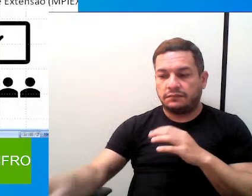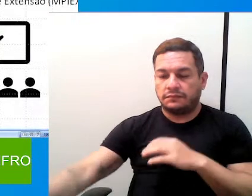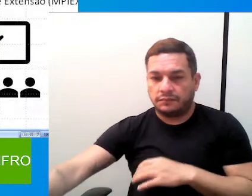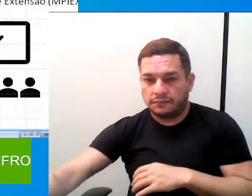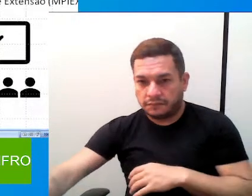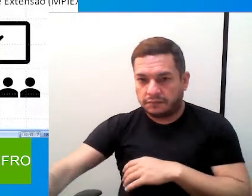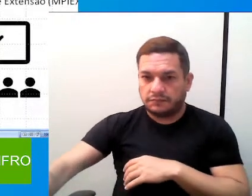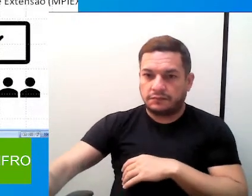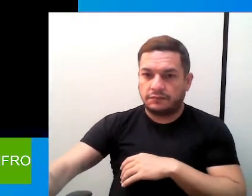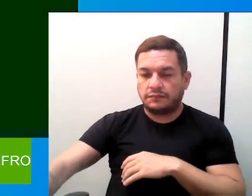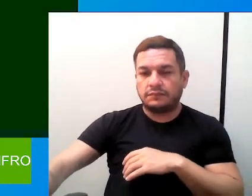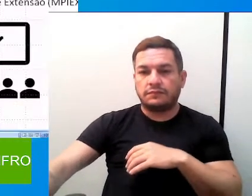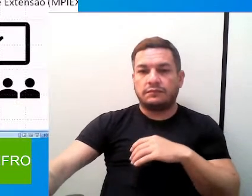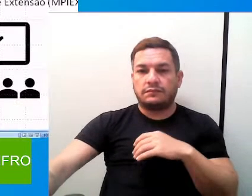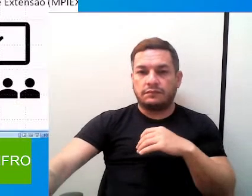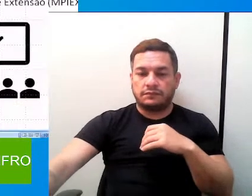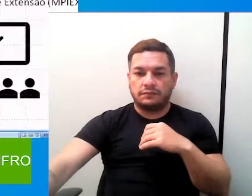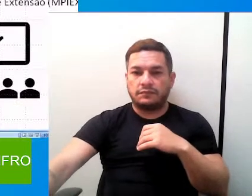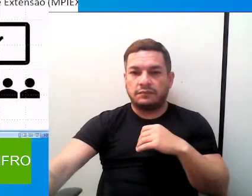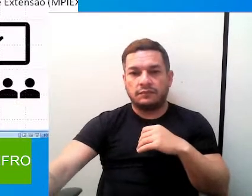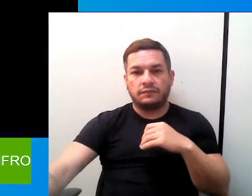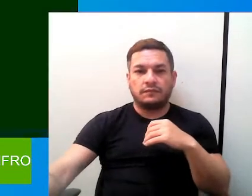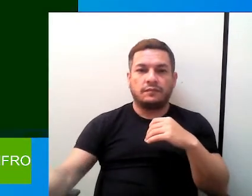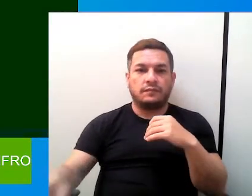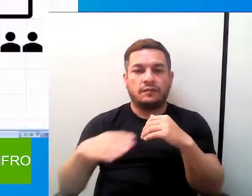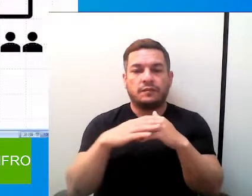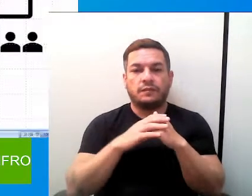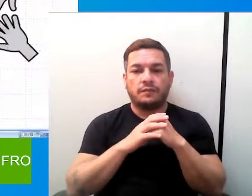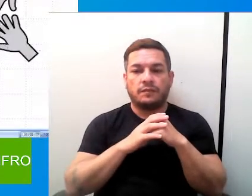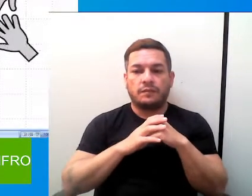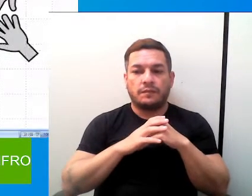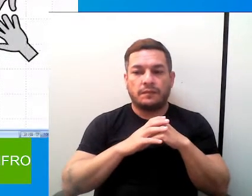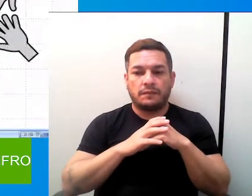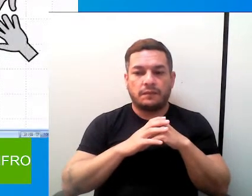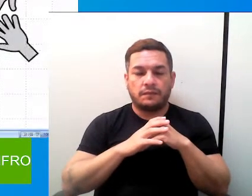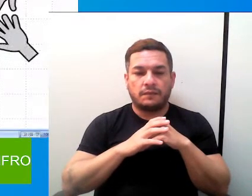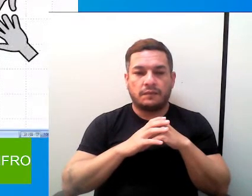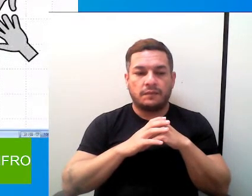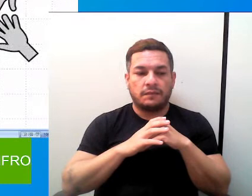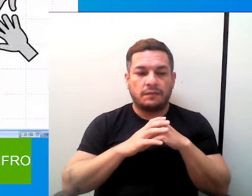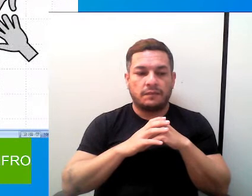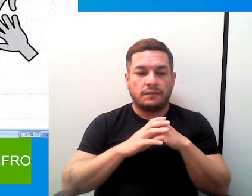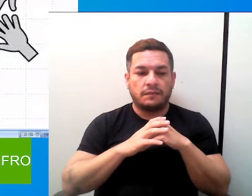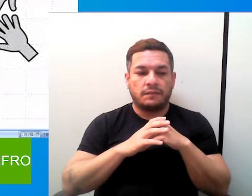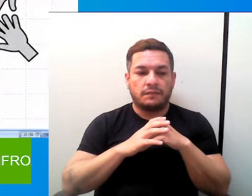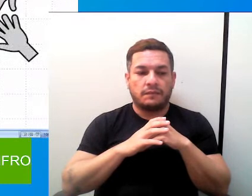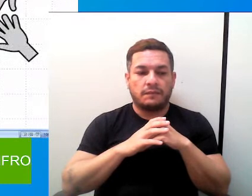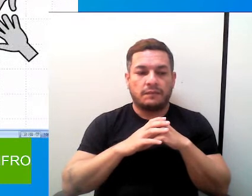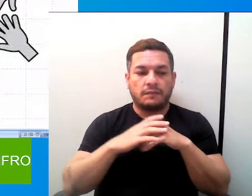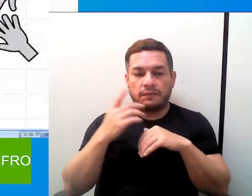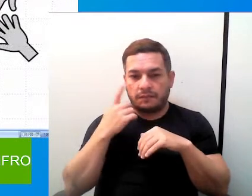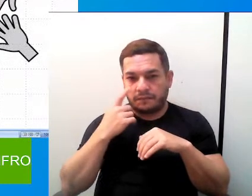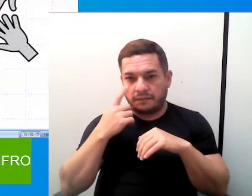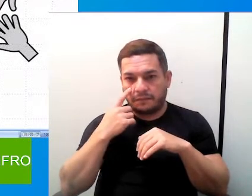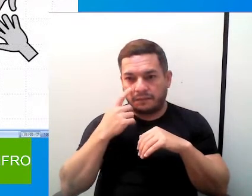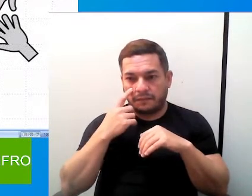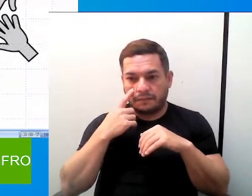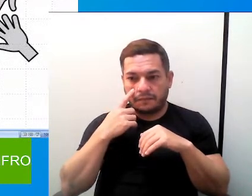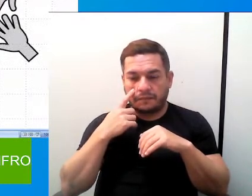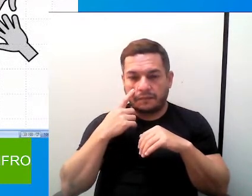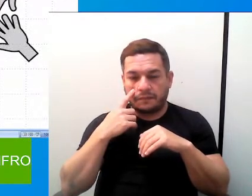até tentar resolver. Como ocorre a execução